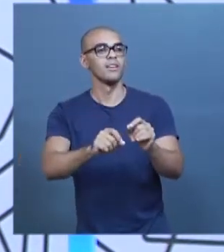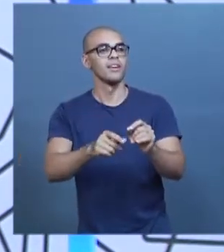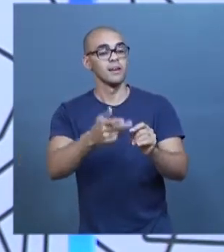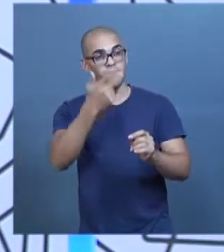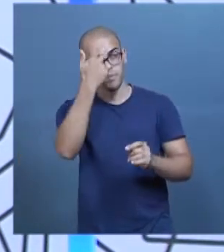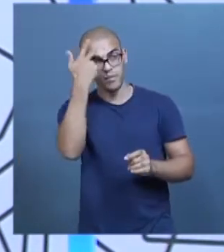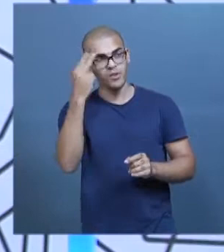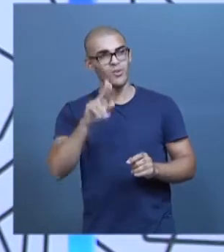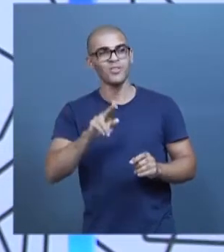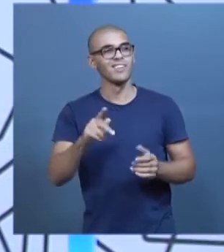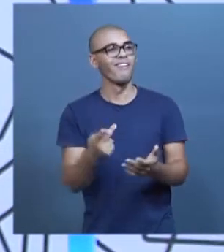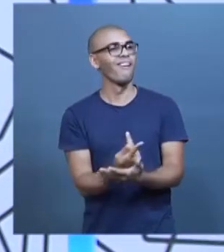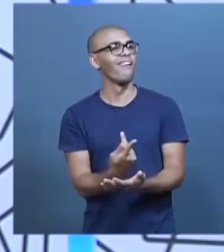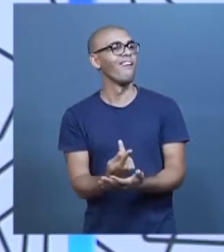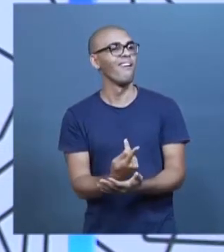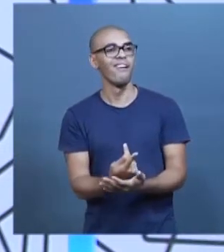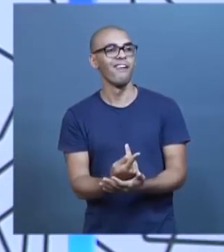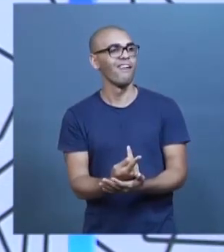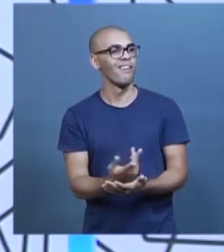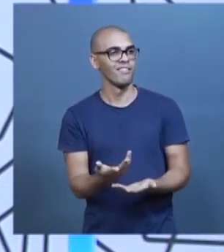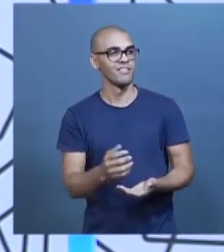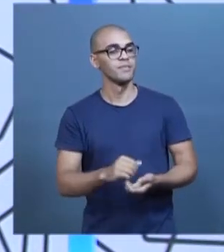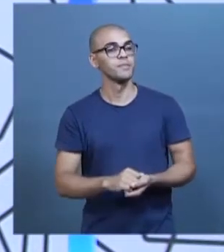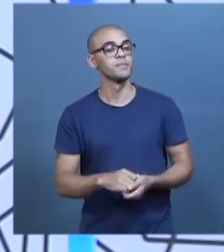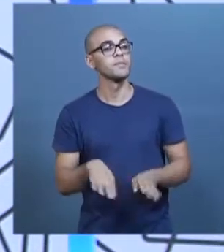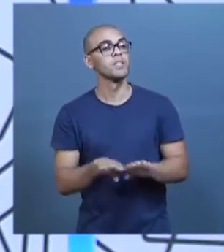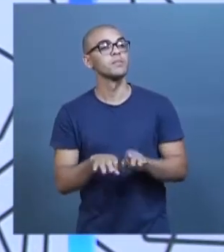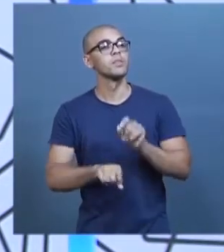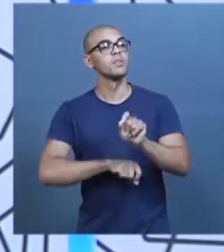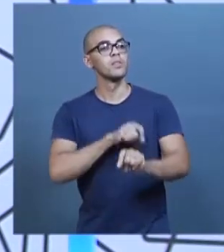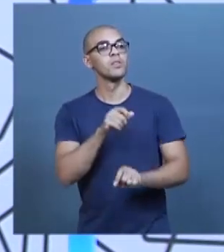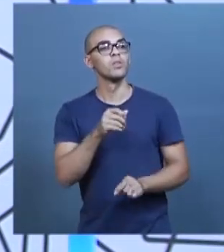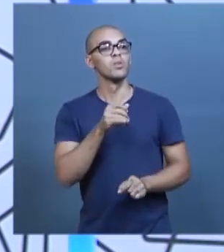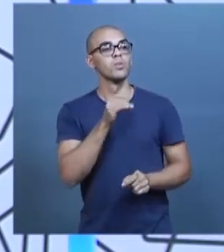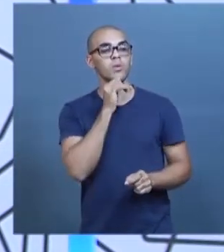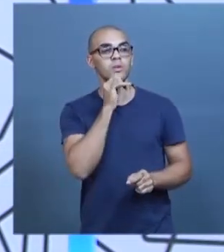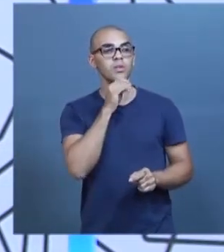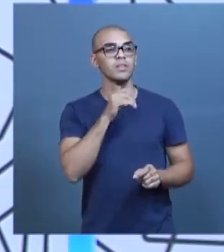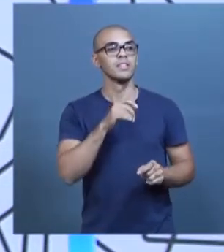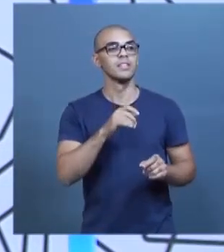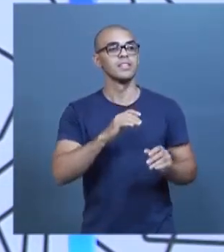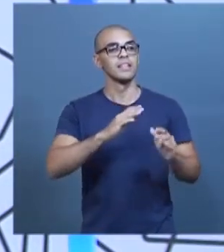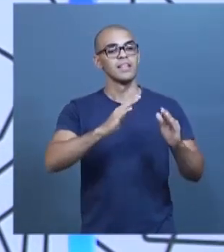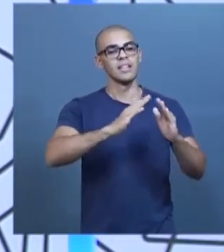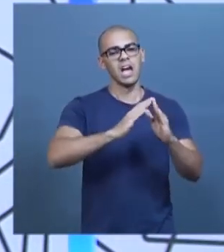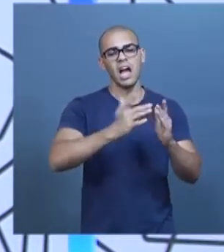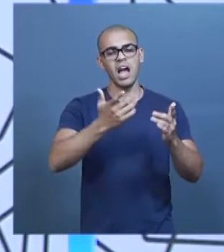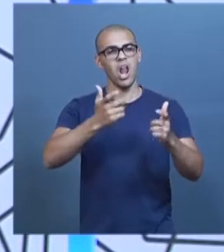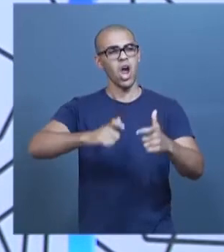tímida, né? A tributação sobre patrimônio e renda,